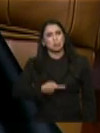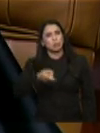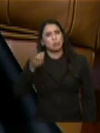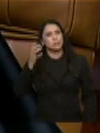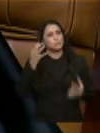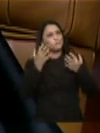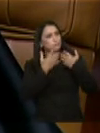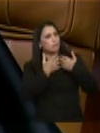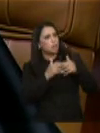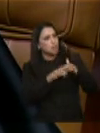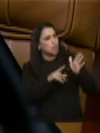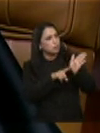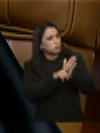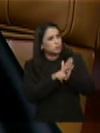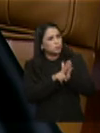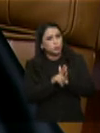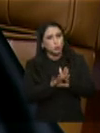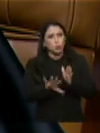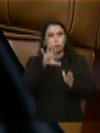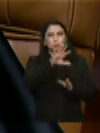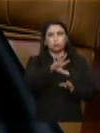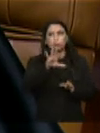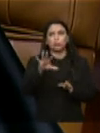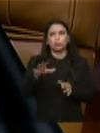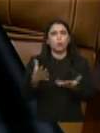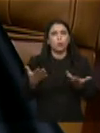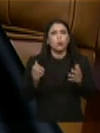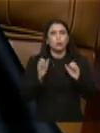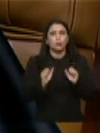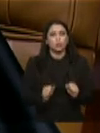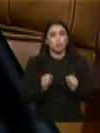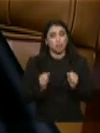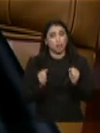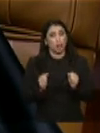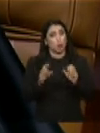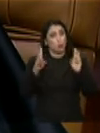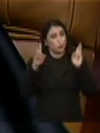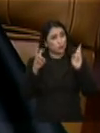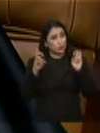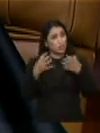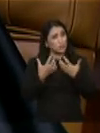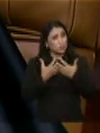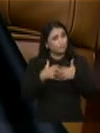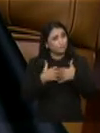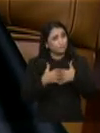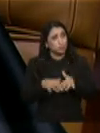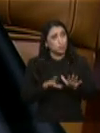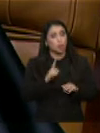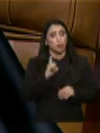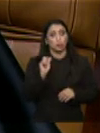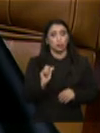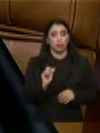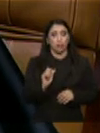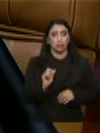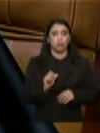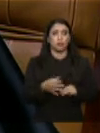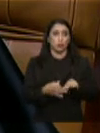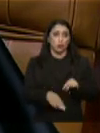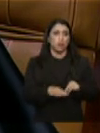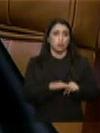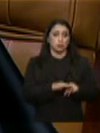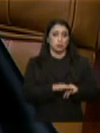todos os cenários possíveis diante da complexidade da matéria, agora há pouco ressaltada pelo